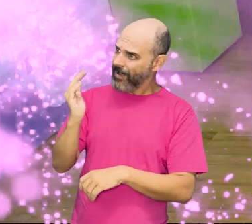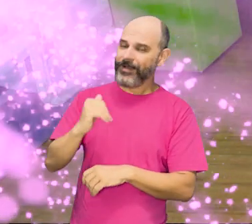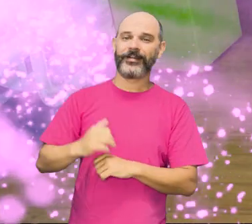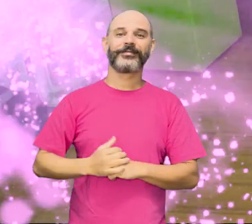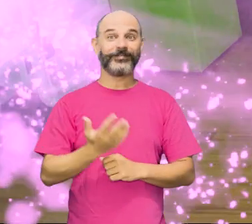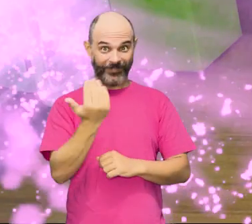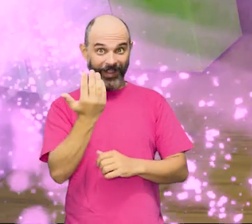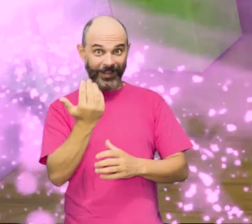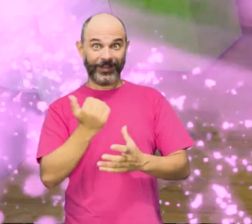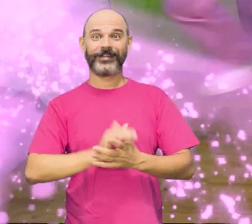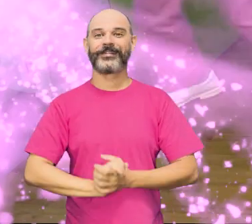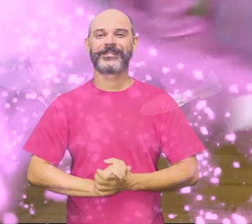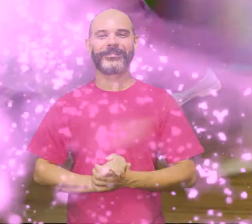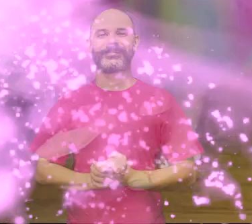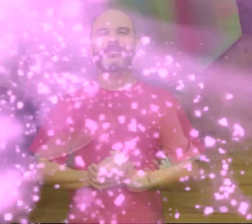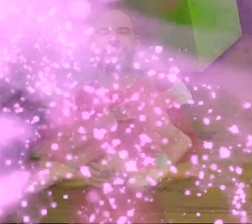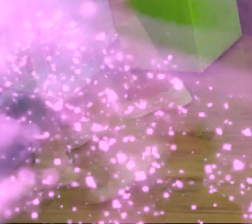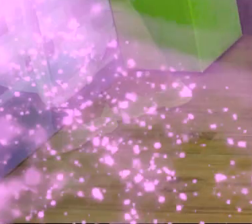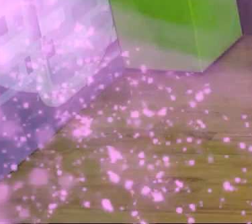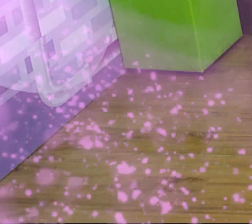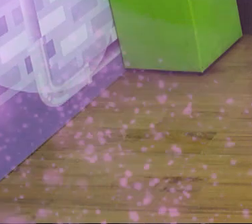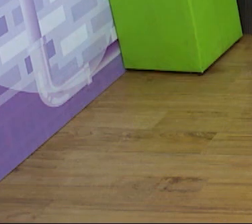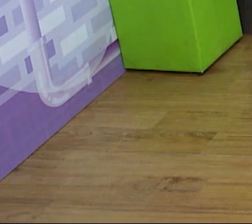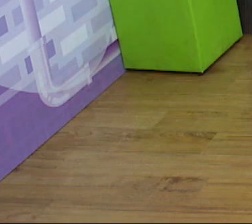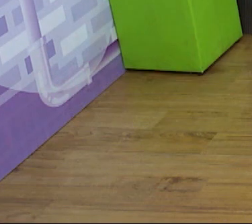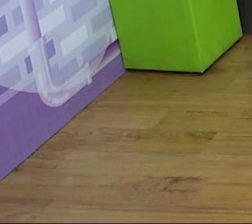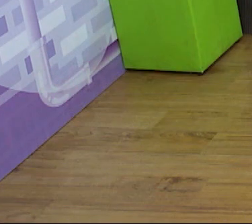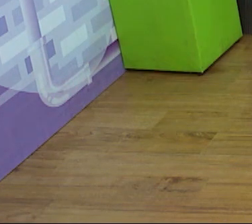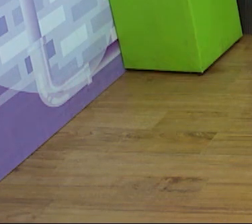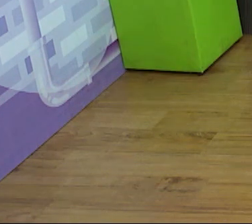é claro! Vem com a gente!